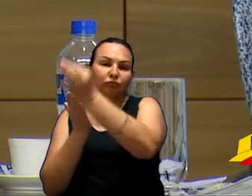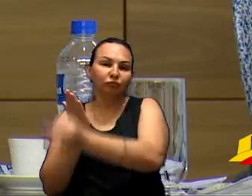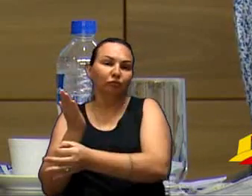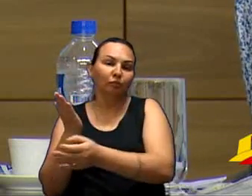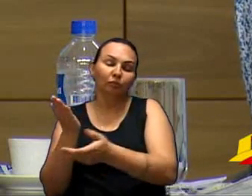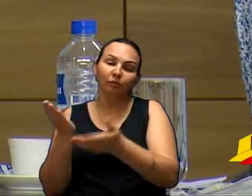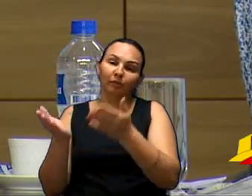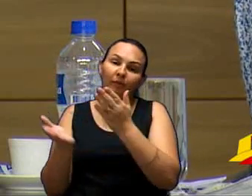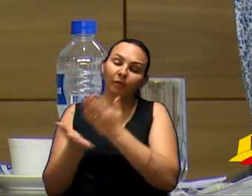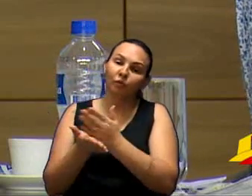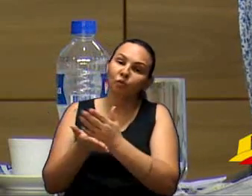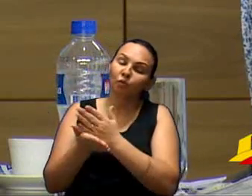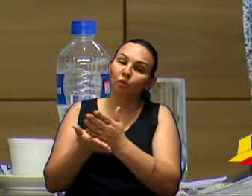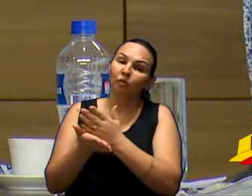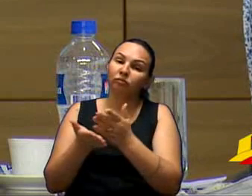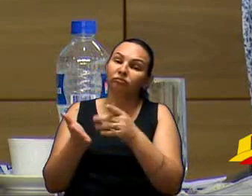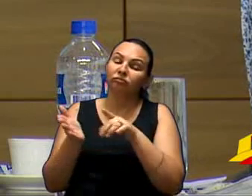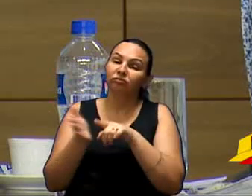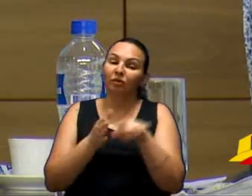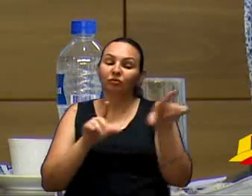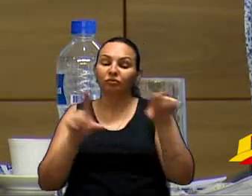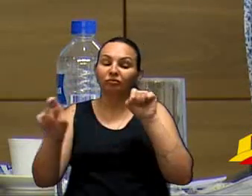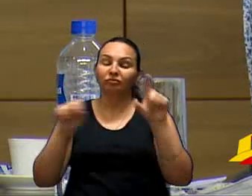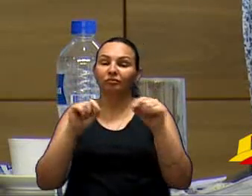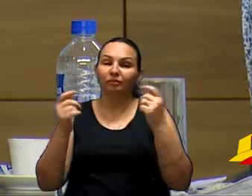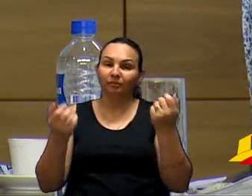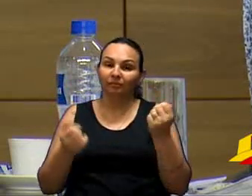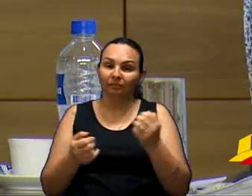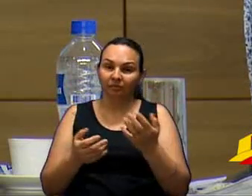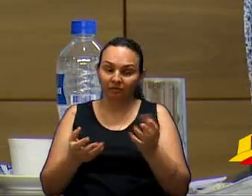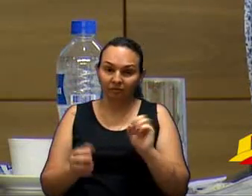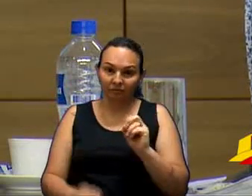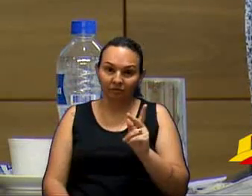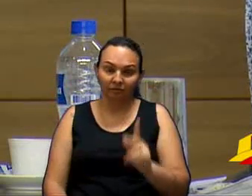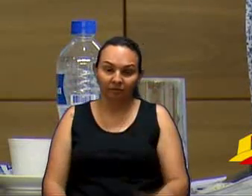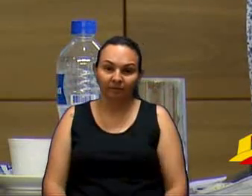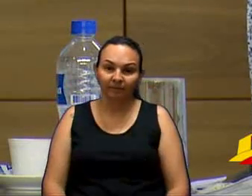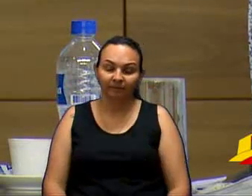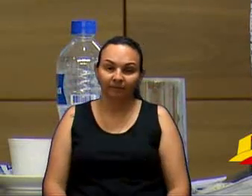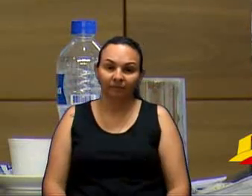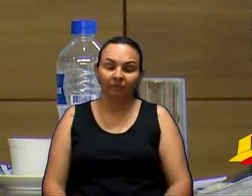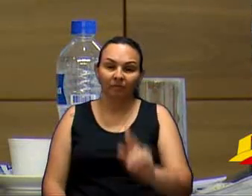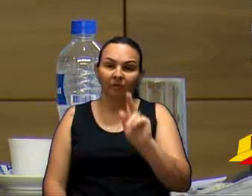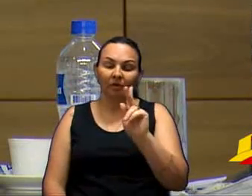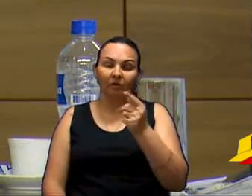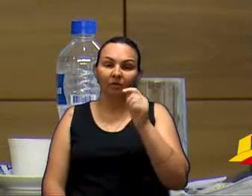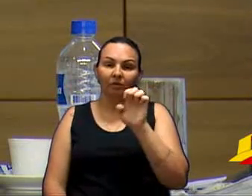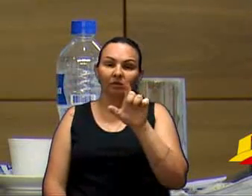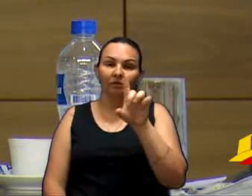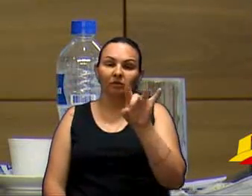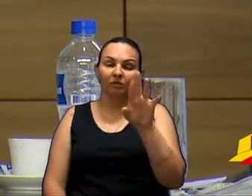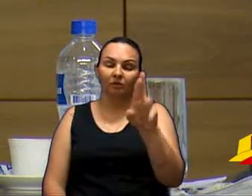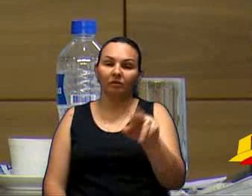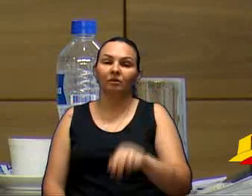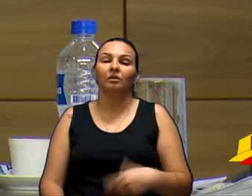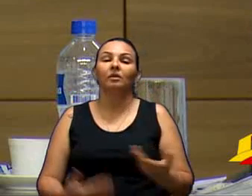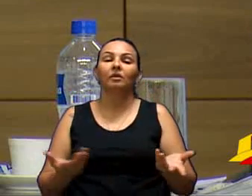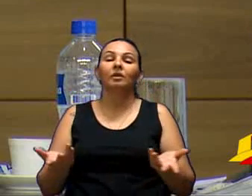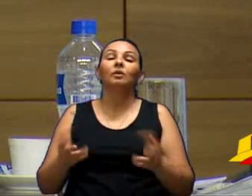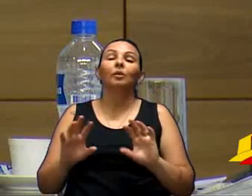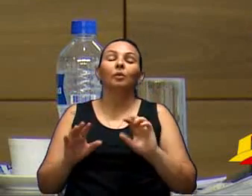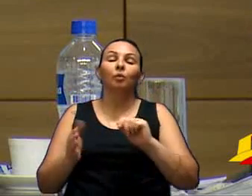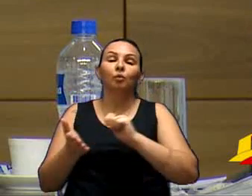tirando alguns caminhos que nós achamos importante está bom o é o de você que solicitou a audiência tá bom então próximo